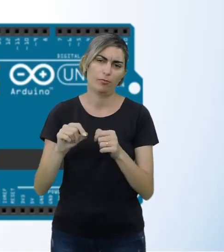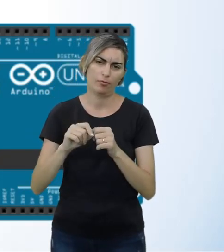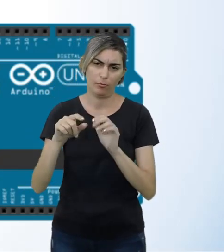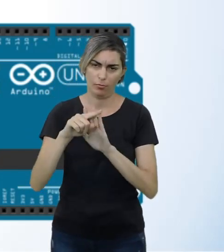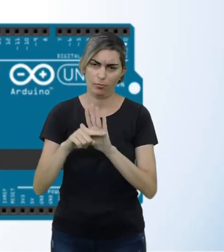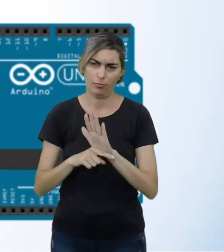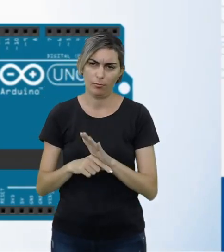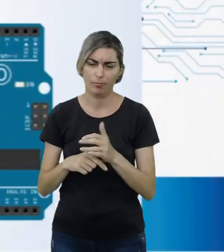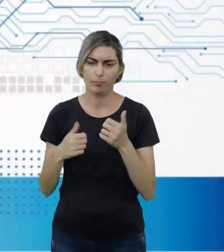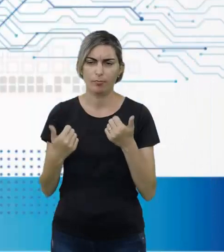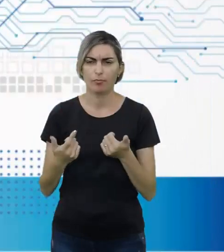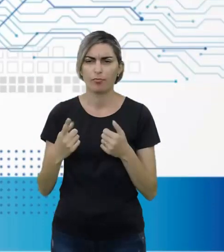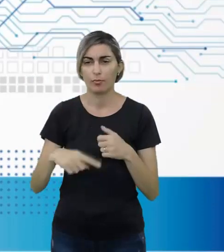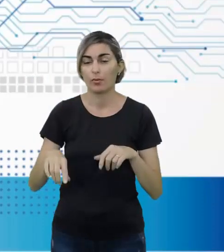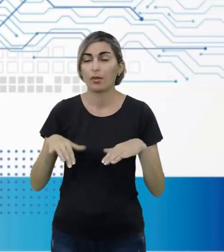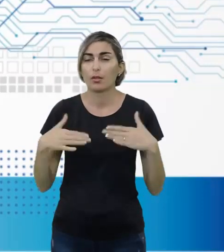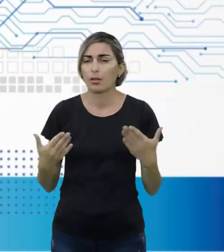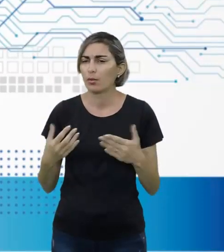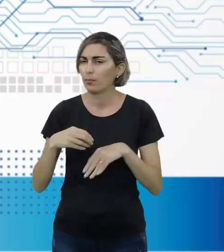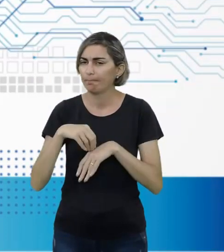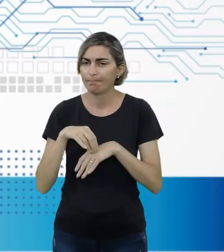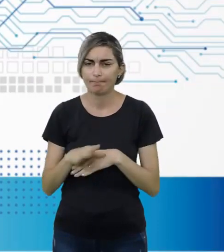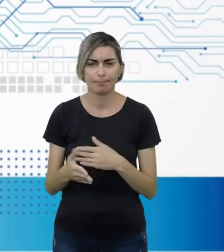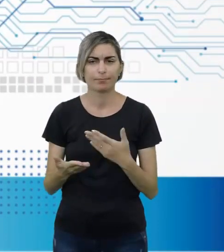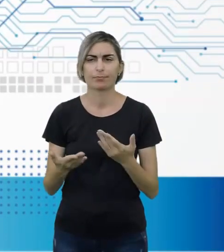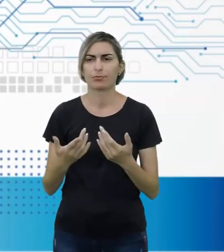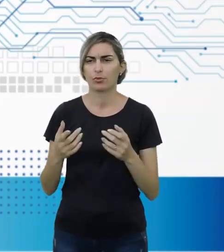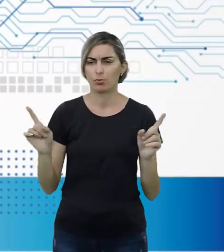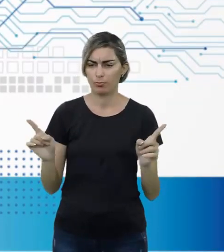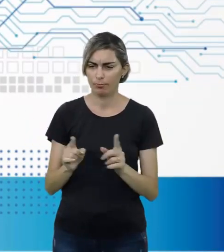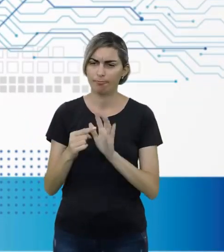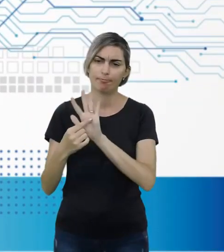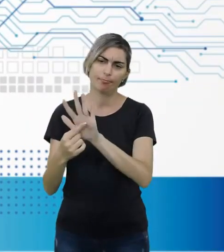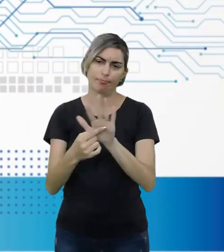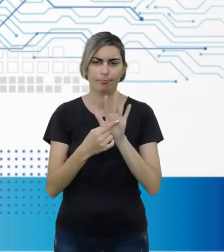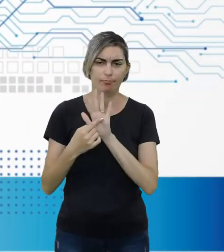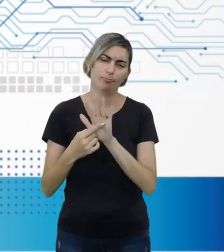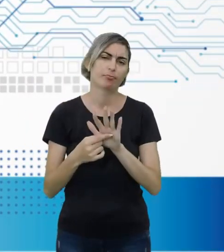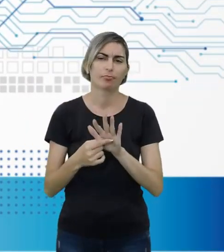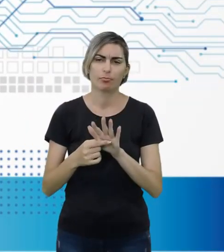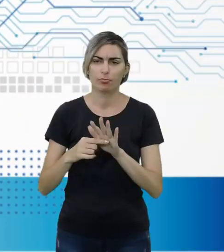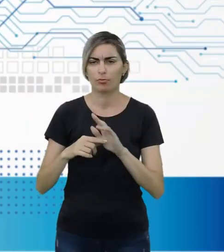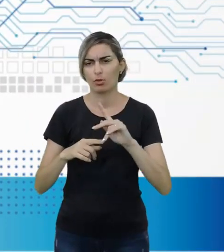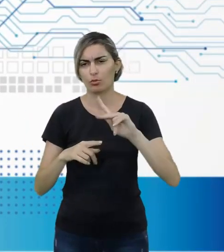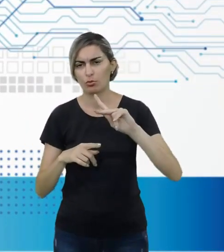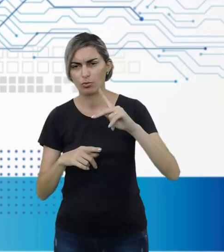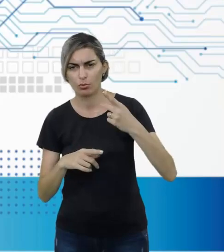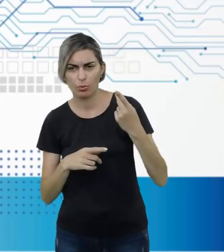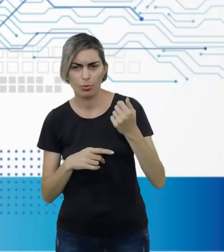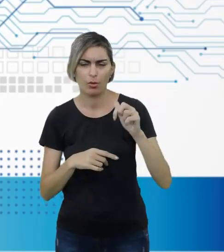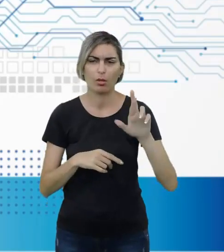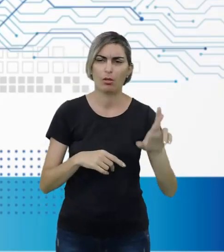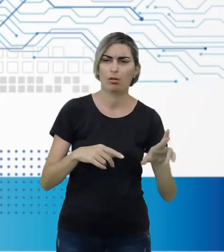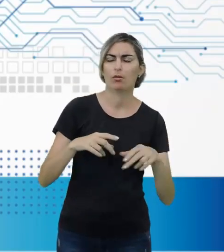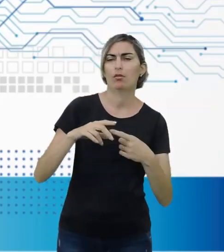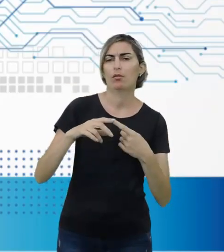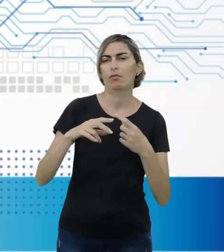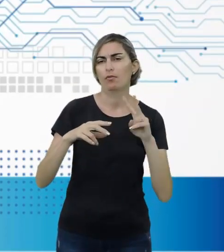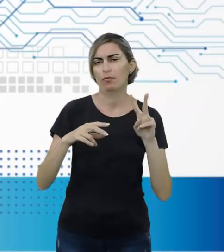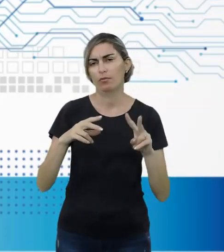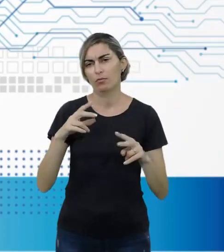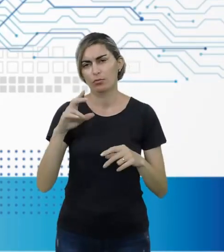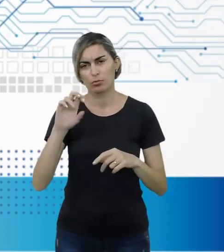nossos projetos. Tá? Então, pessoal, é isso. Aqui eu apresentei um pouco da placa Arduino, do hardware, do software, e no próximo vídeo a